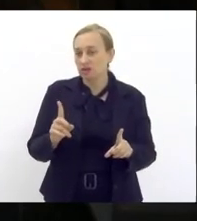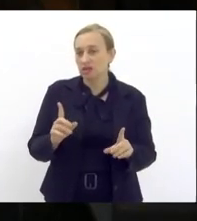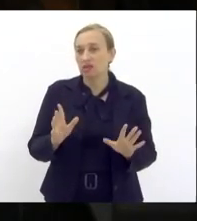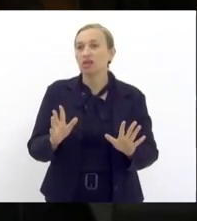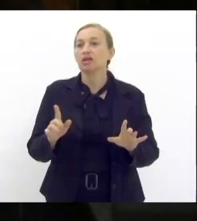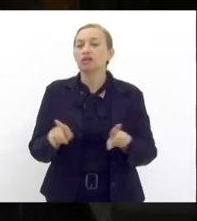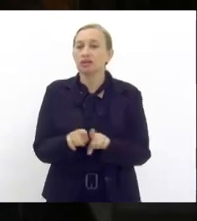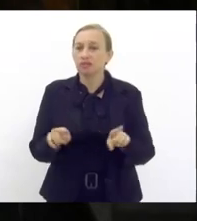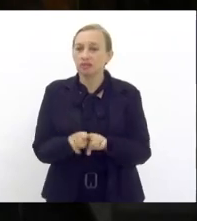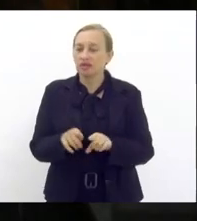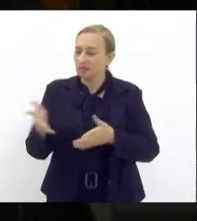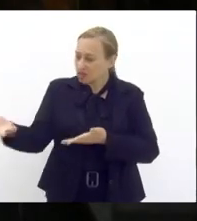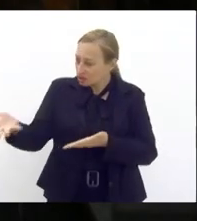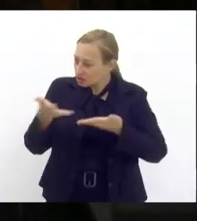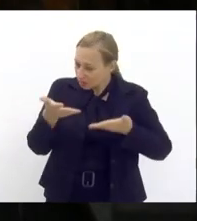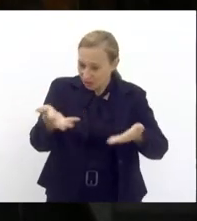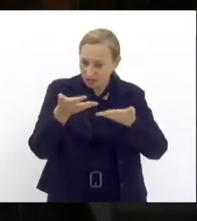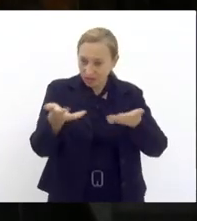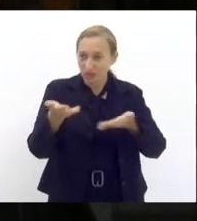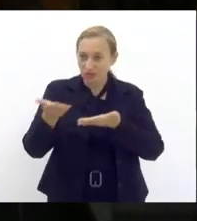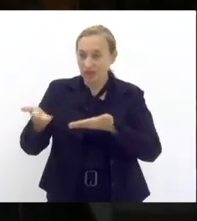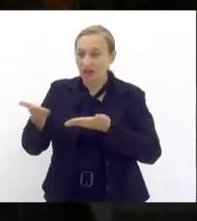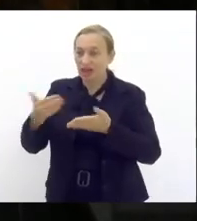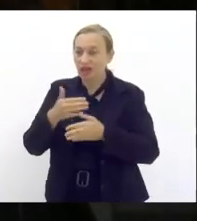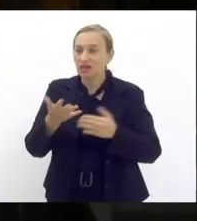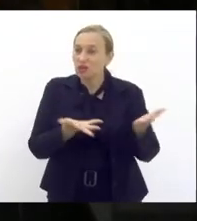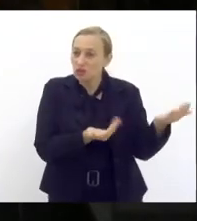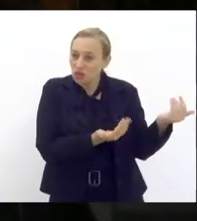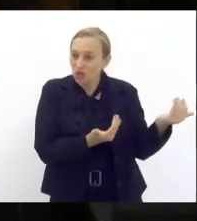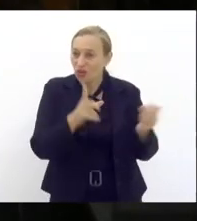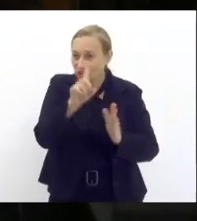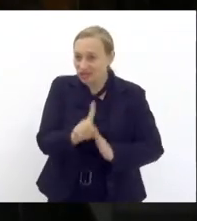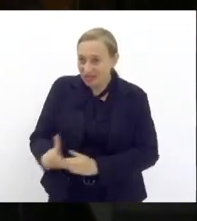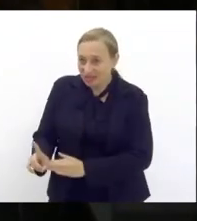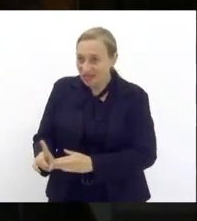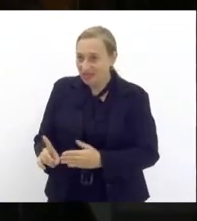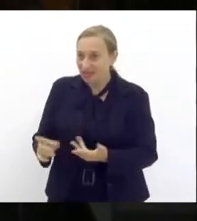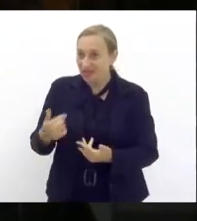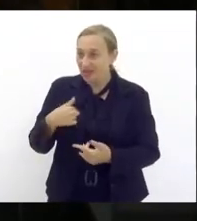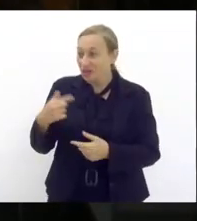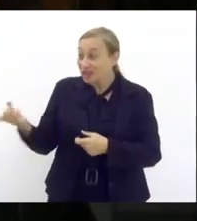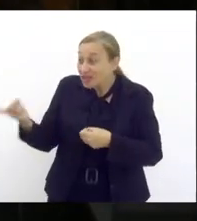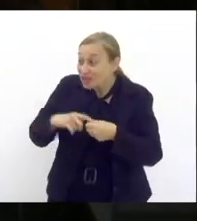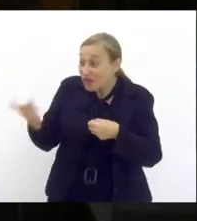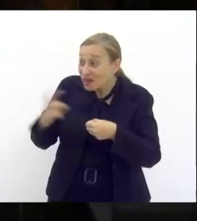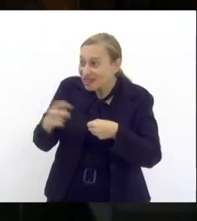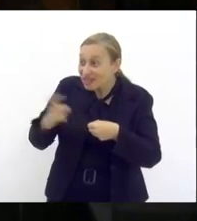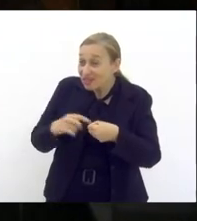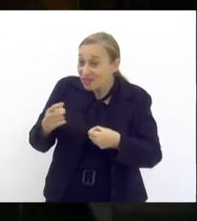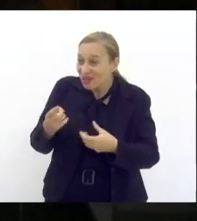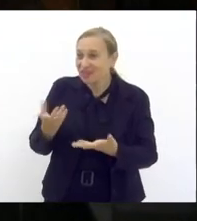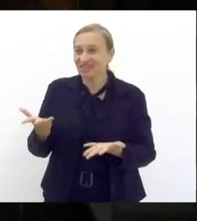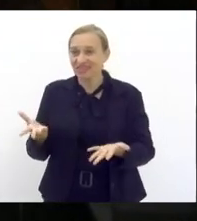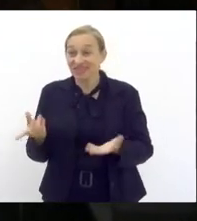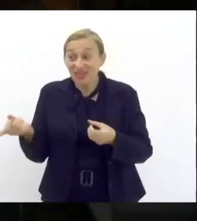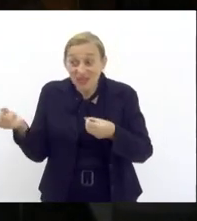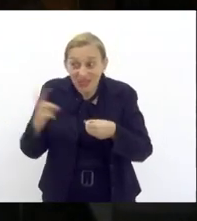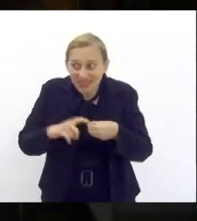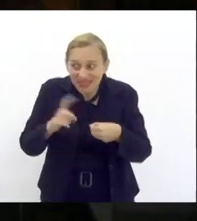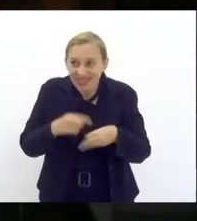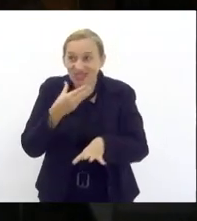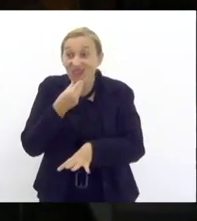aqui também para convocar a galera aí, os jovens de direita, que essa questão aí, o homem está de volta aí, tá ok? Está voltando